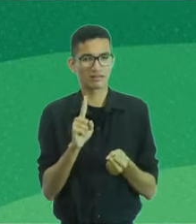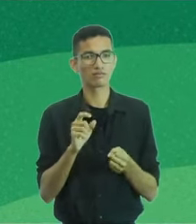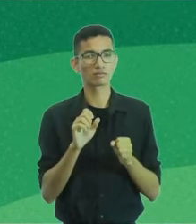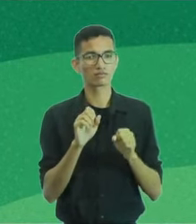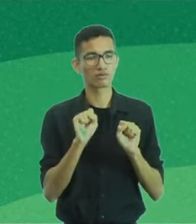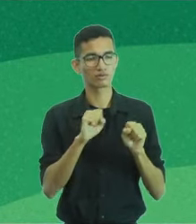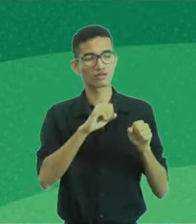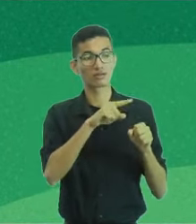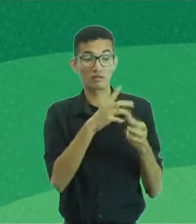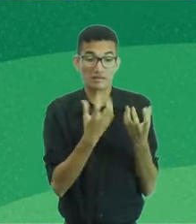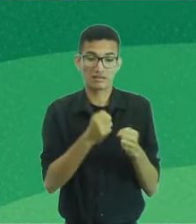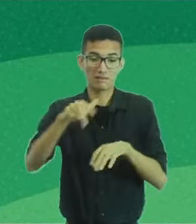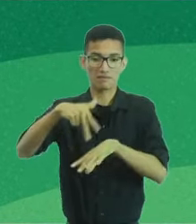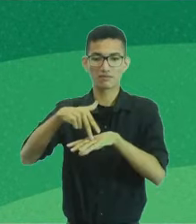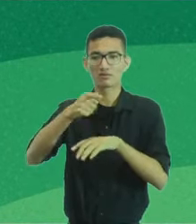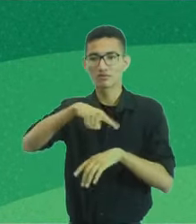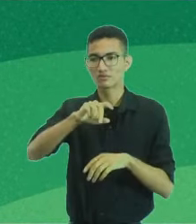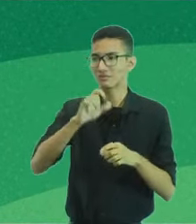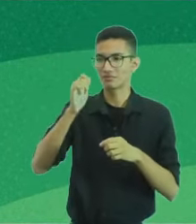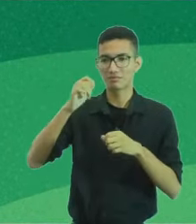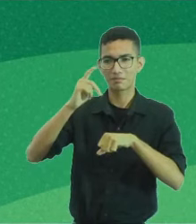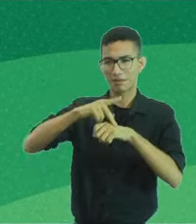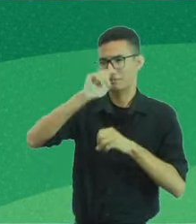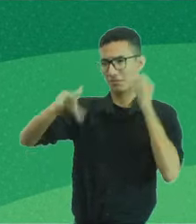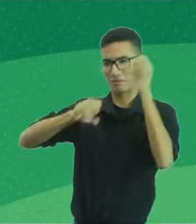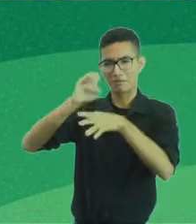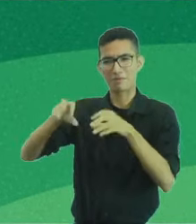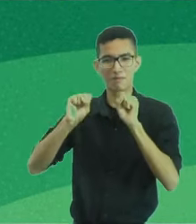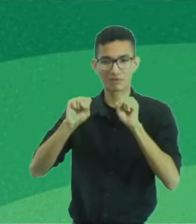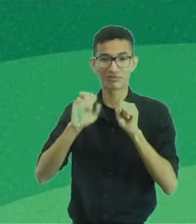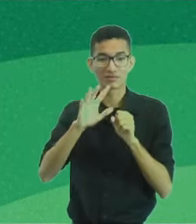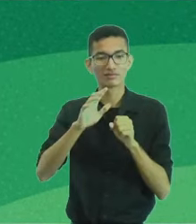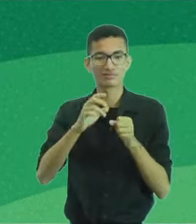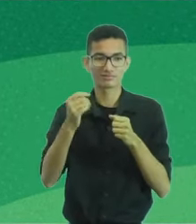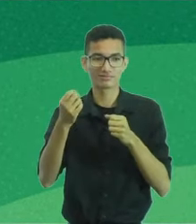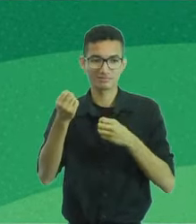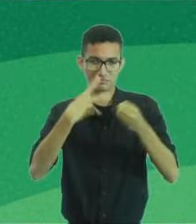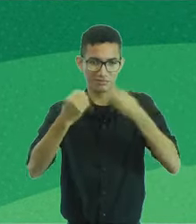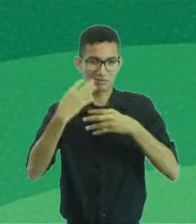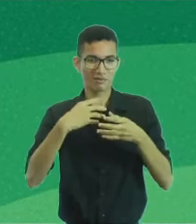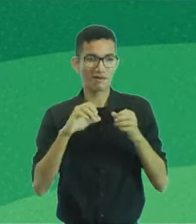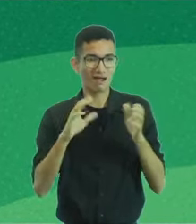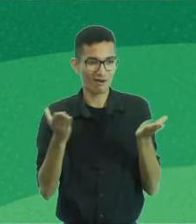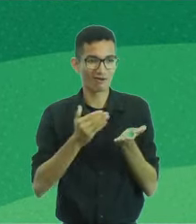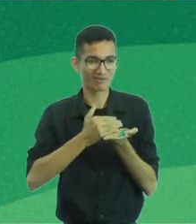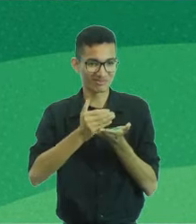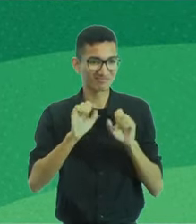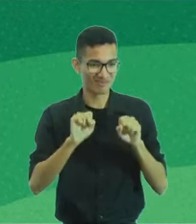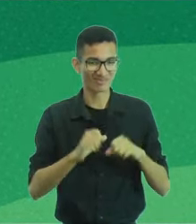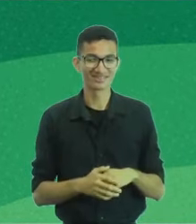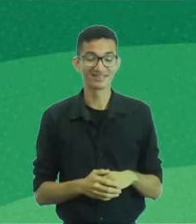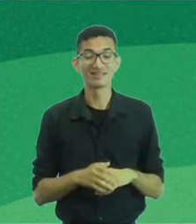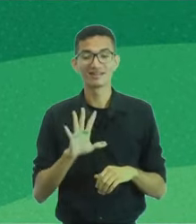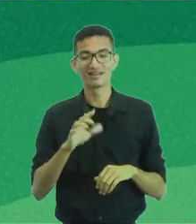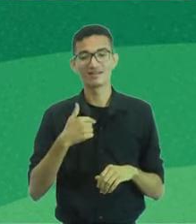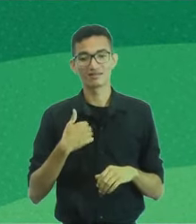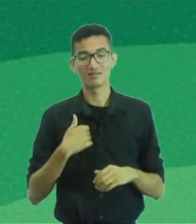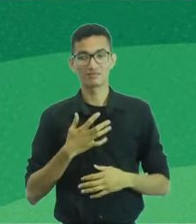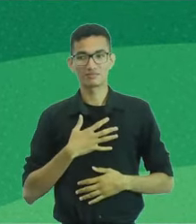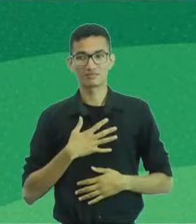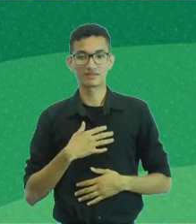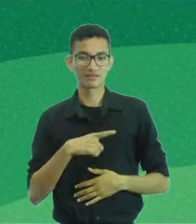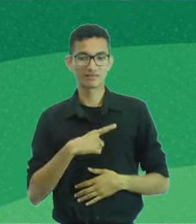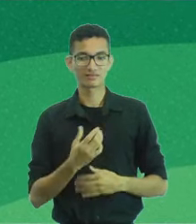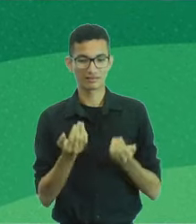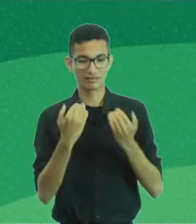então por favor se alguém for atacar alguma coisa taca Antes de eu começar a falar mais coisas então é isso dentro do meu peito tem um cão